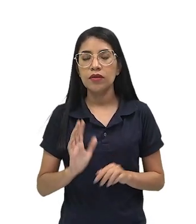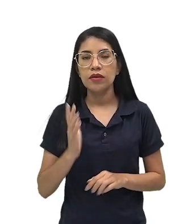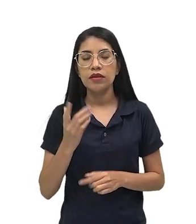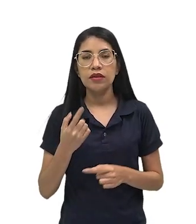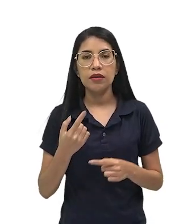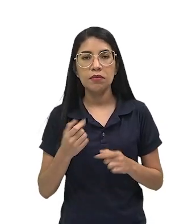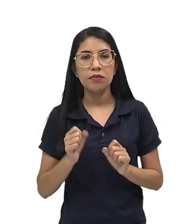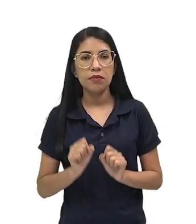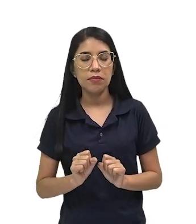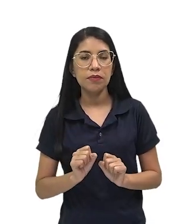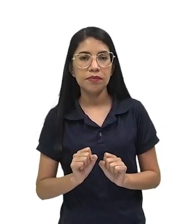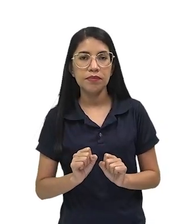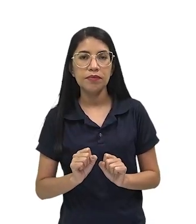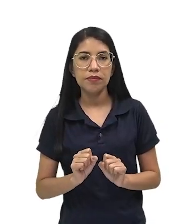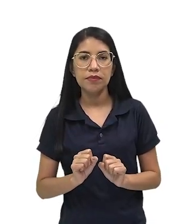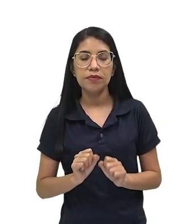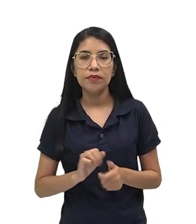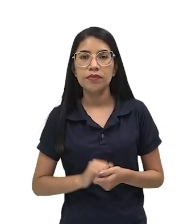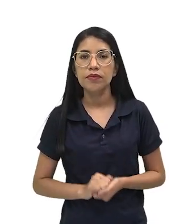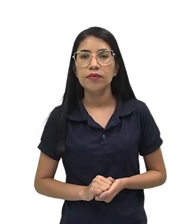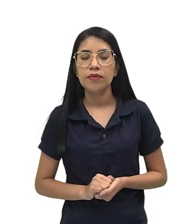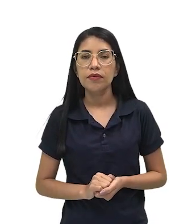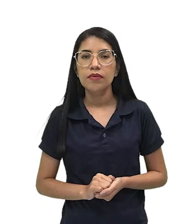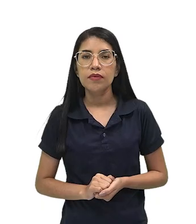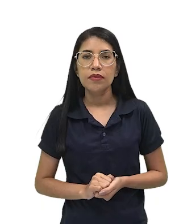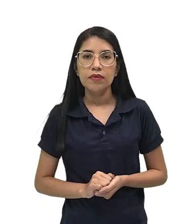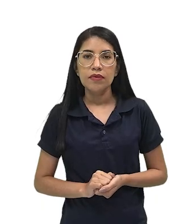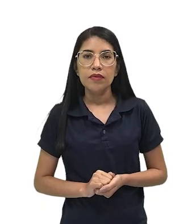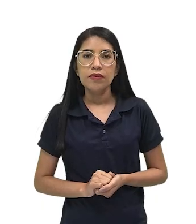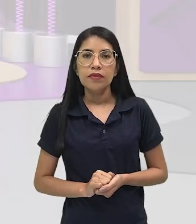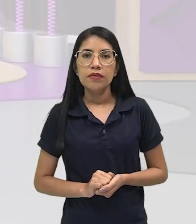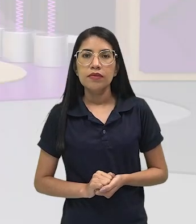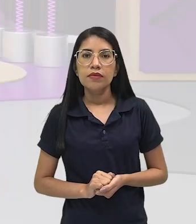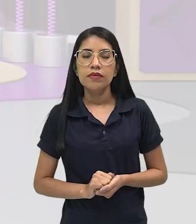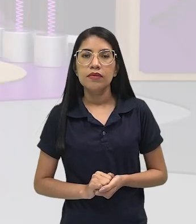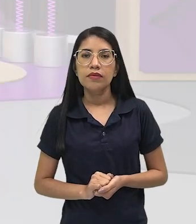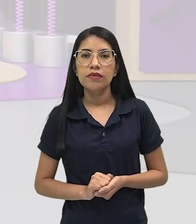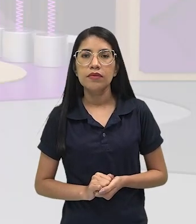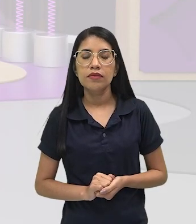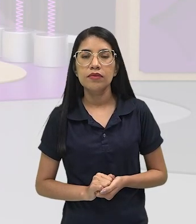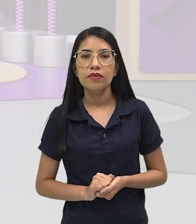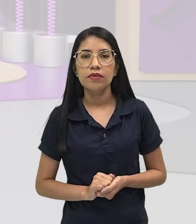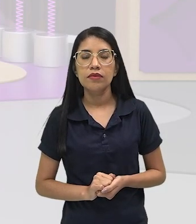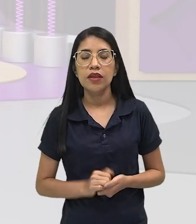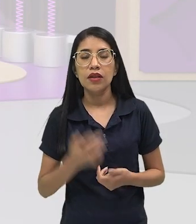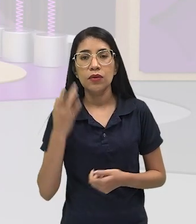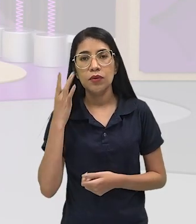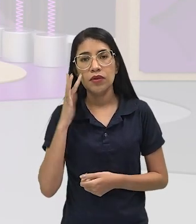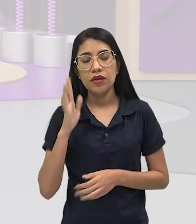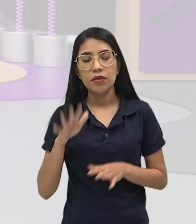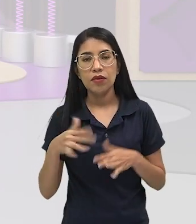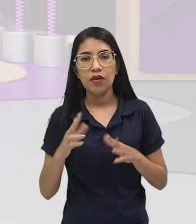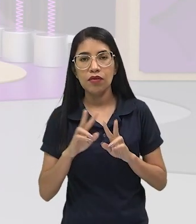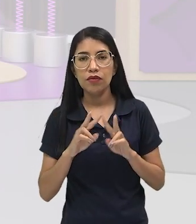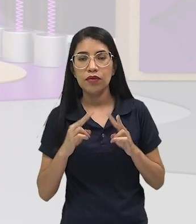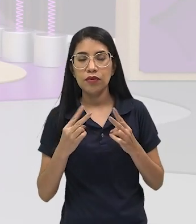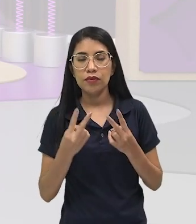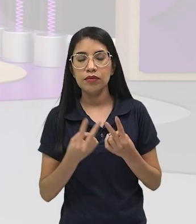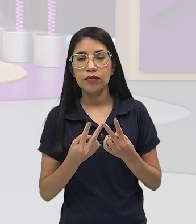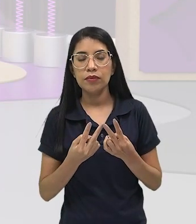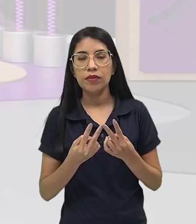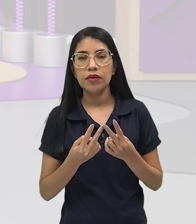professor? Pode, certo? Nós não sabemos que o volume do cilindro